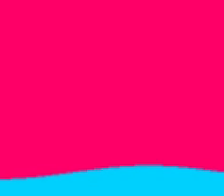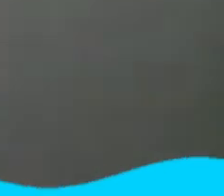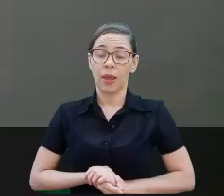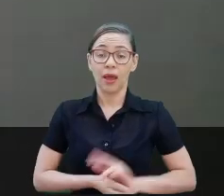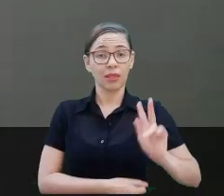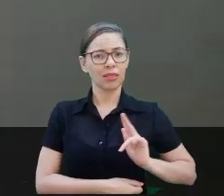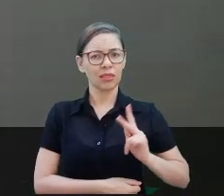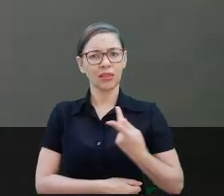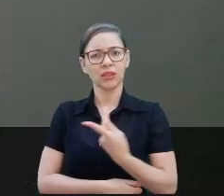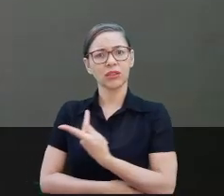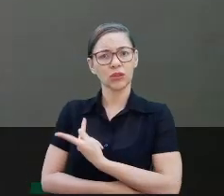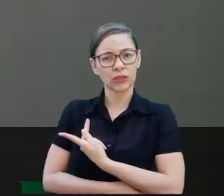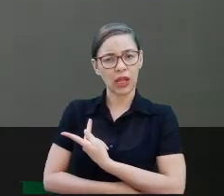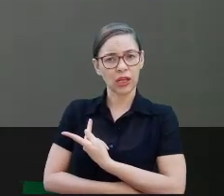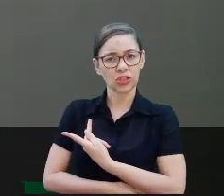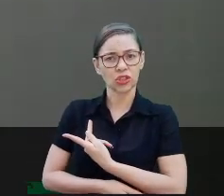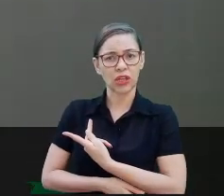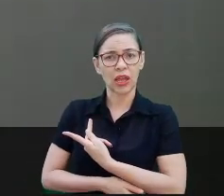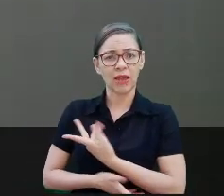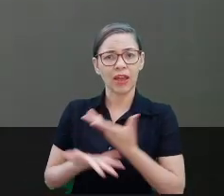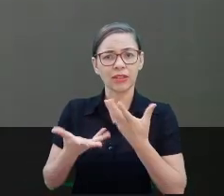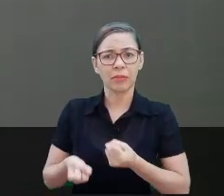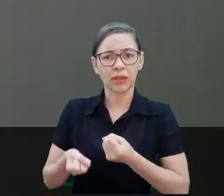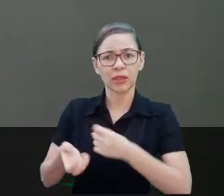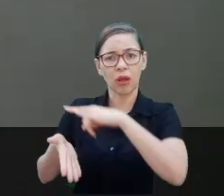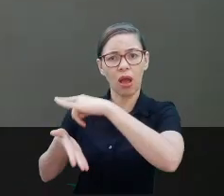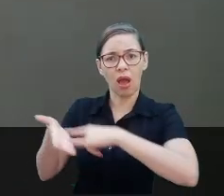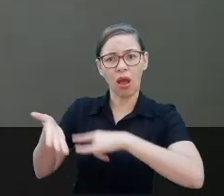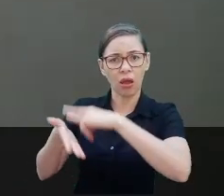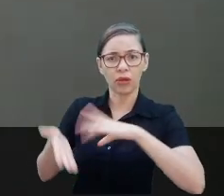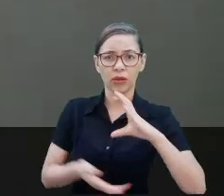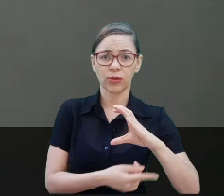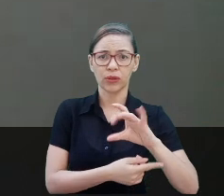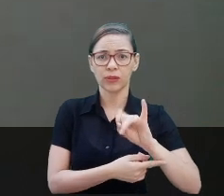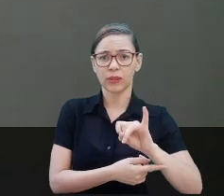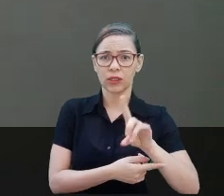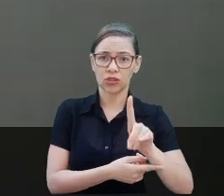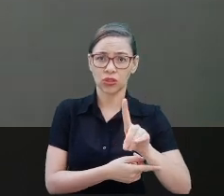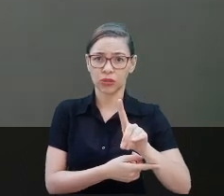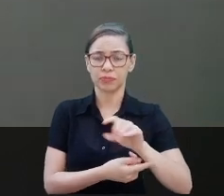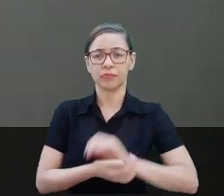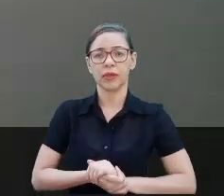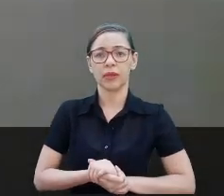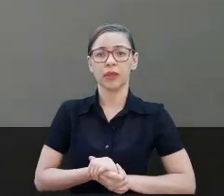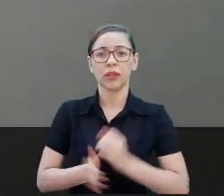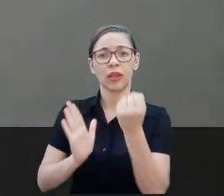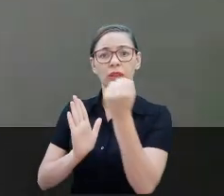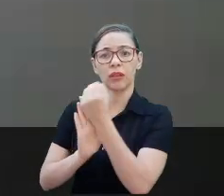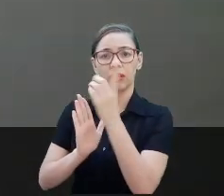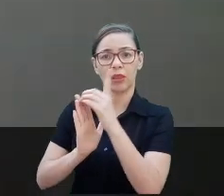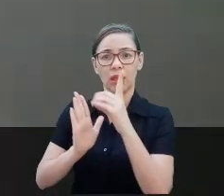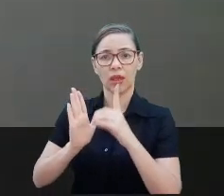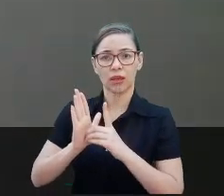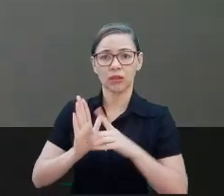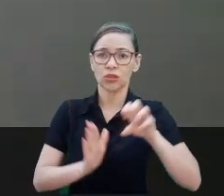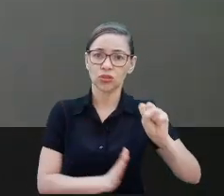A transexualidade ela vai entrar aí nos manuais, no CID, no DSM, na década de 80, né? E não à toa, né? Ela